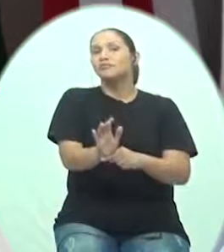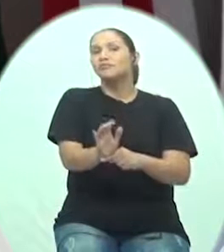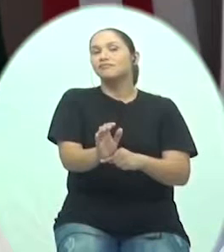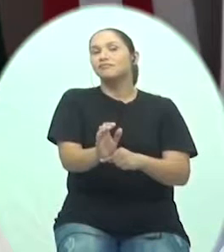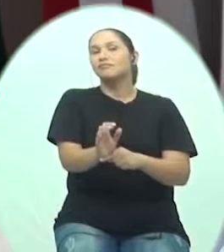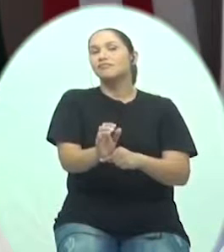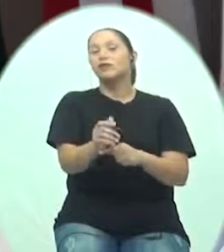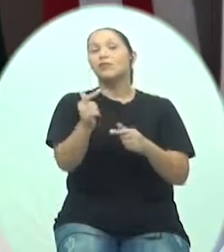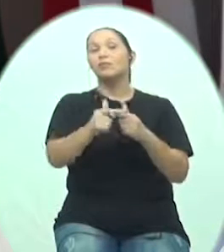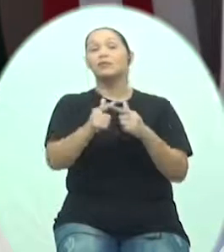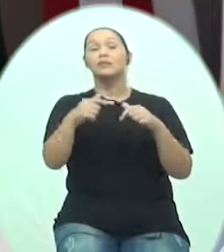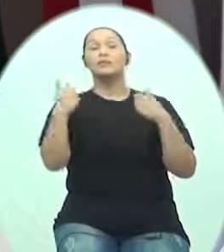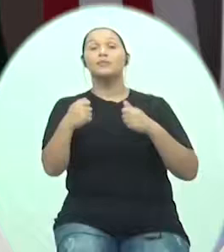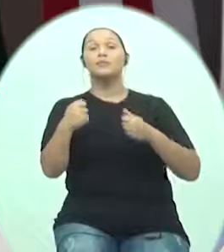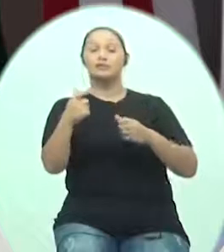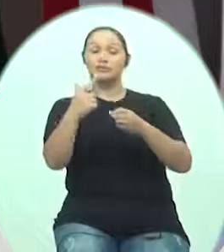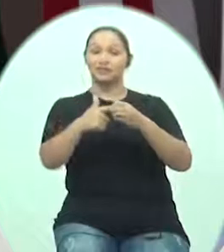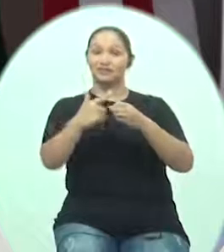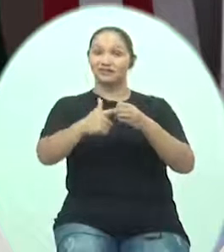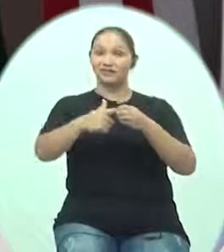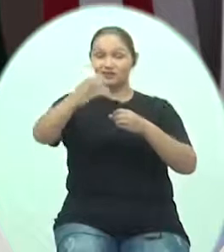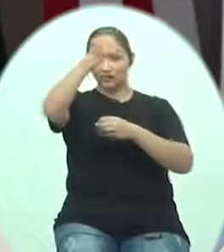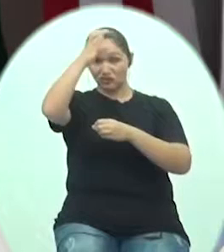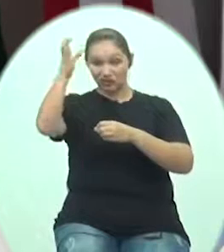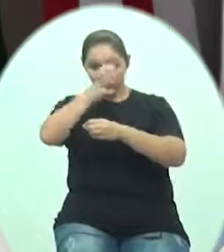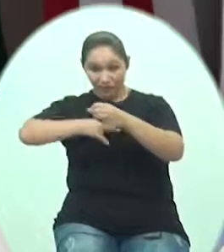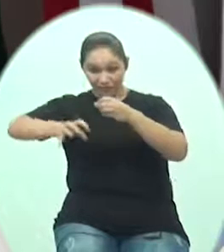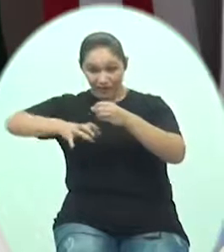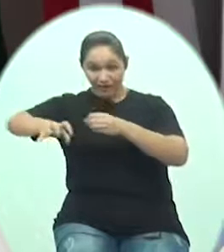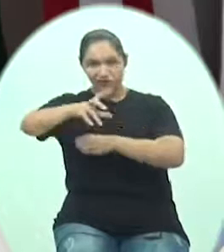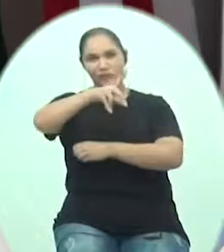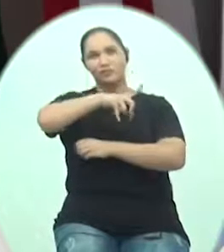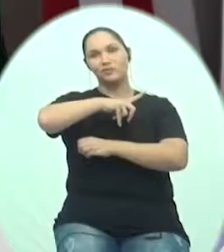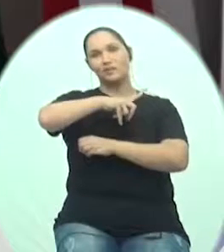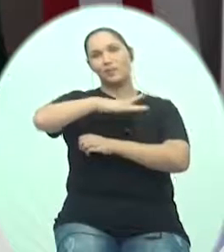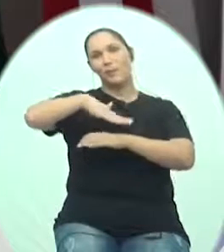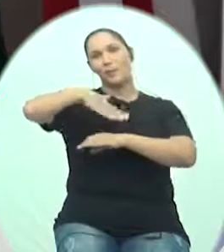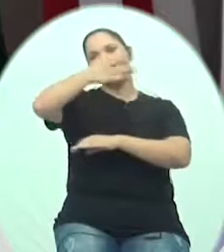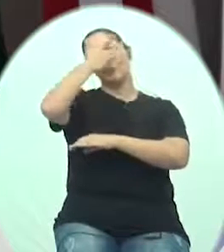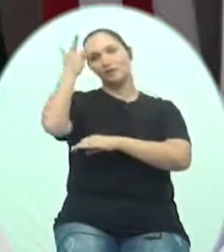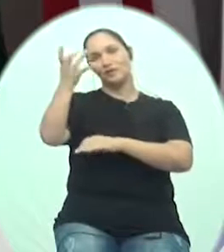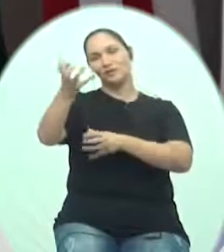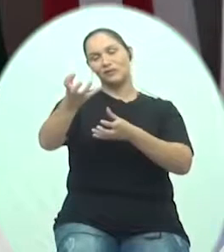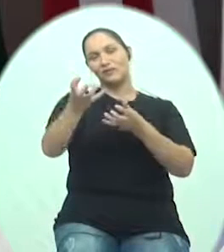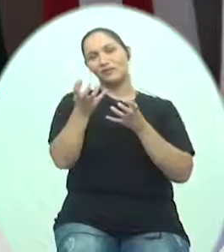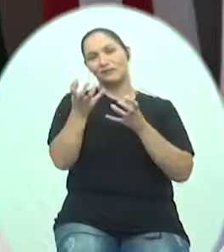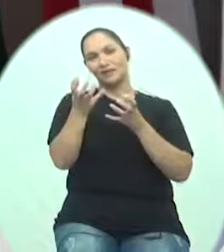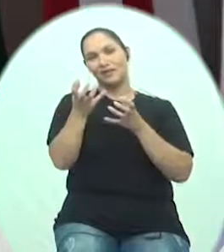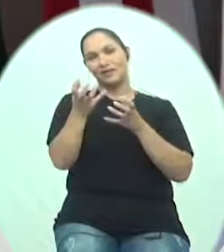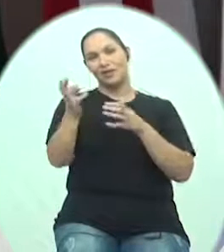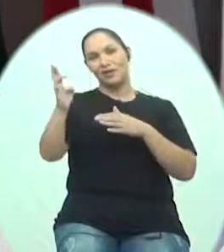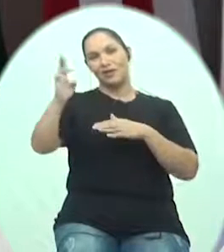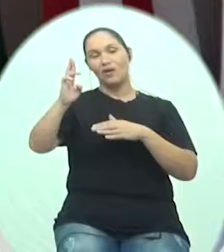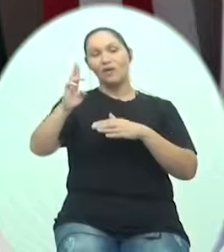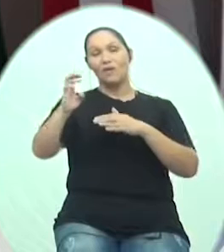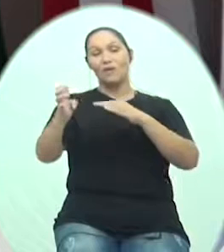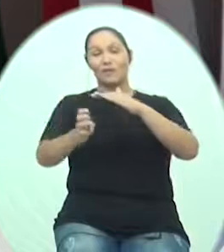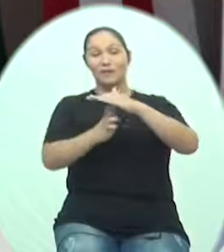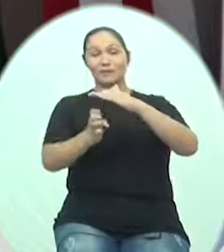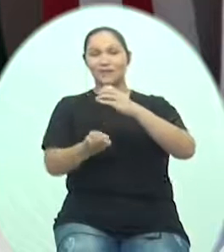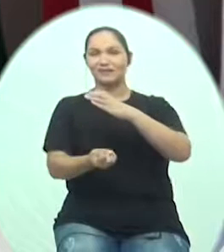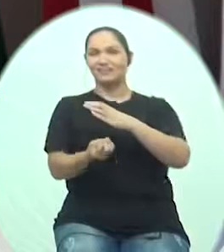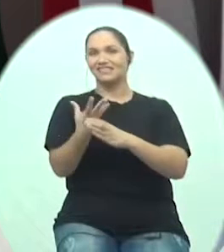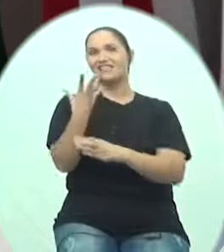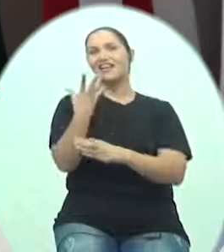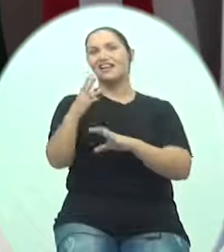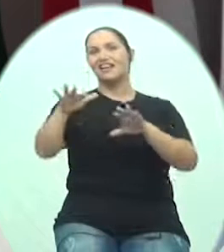precisamos que na nossa cidade na nossa região mais pessoas possam ter a visão de empreender possam ter os